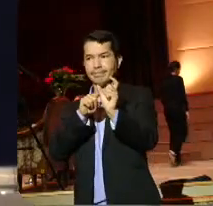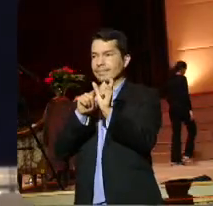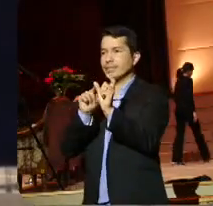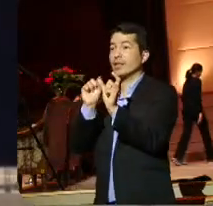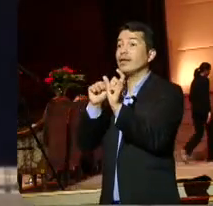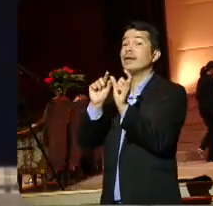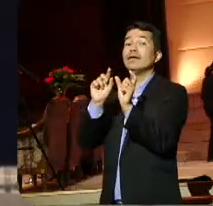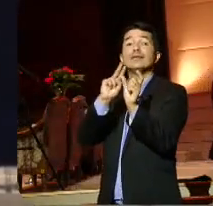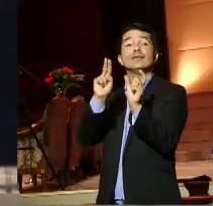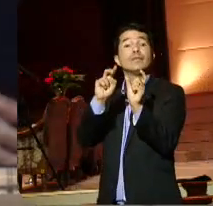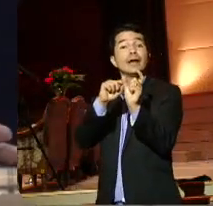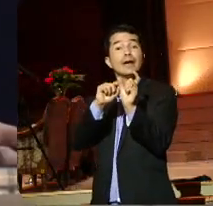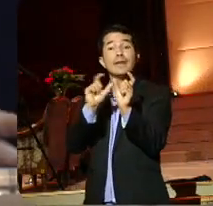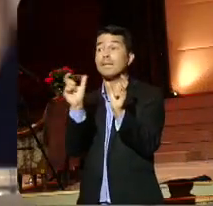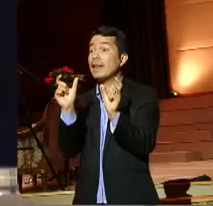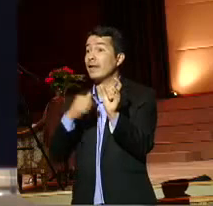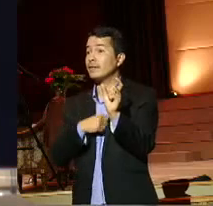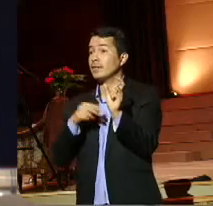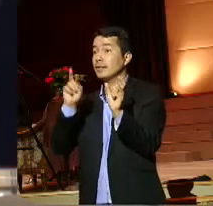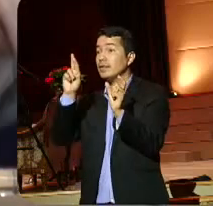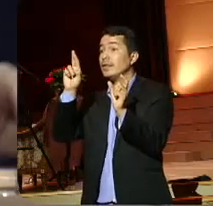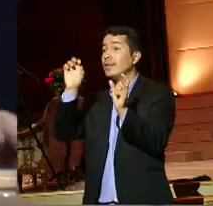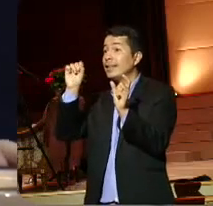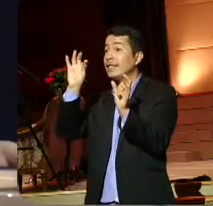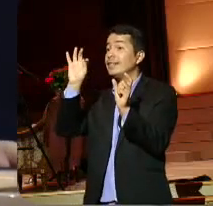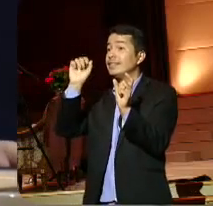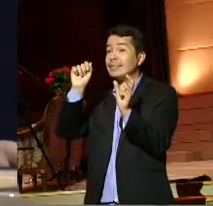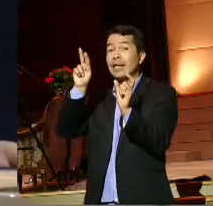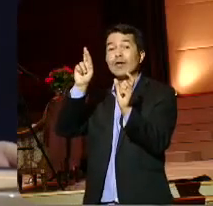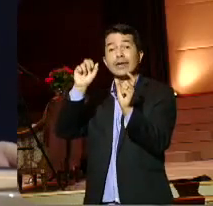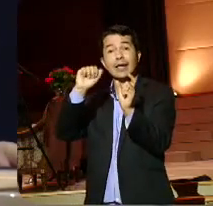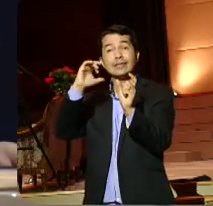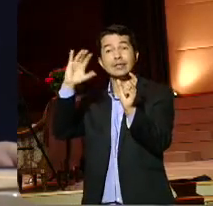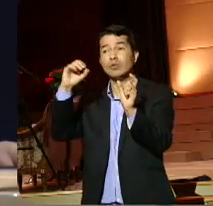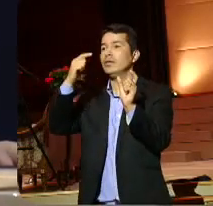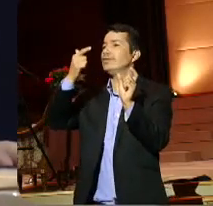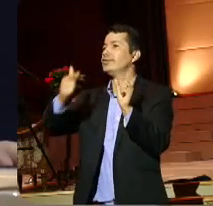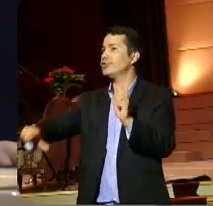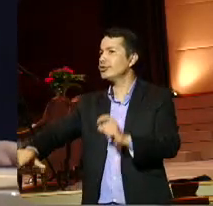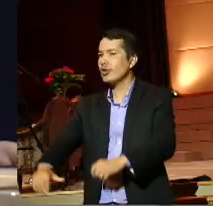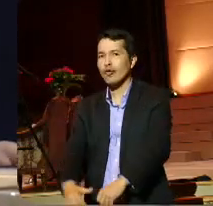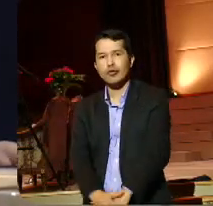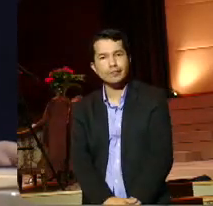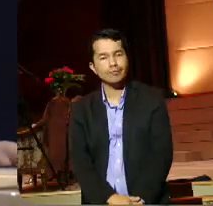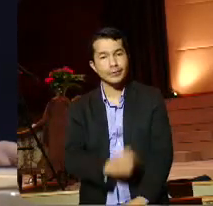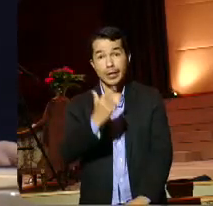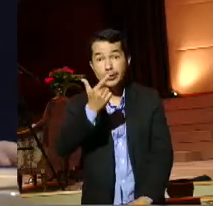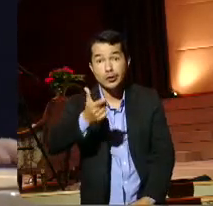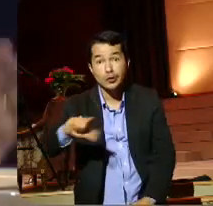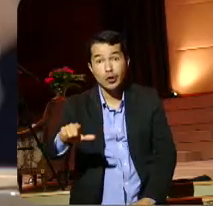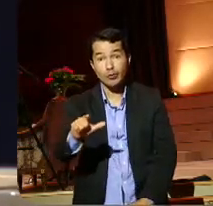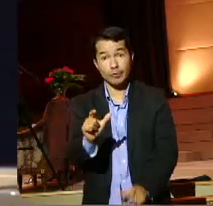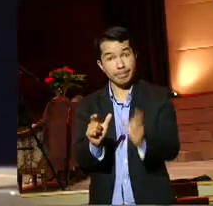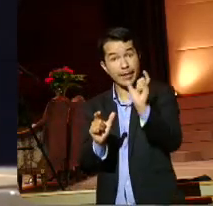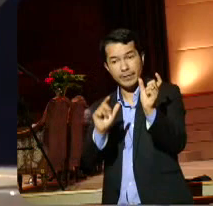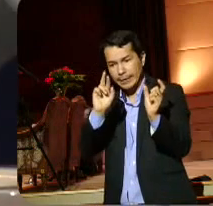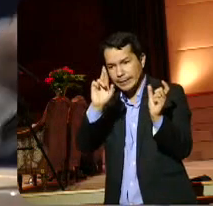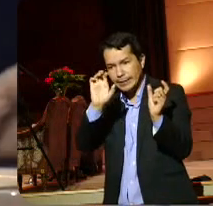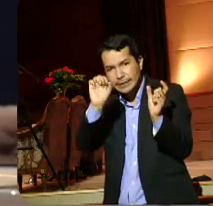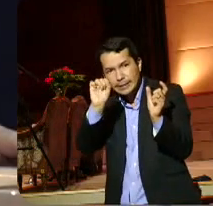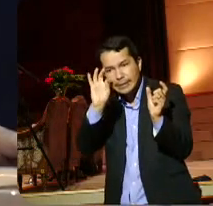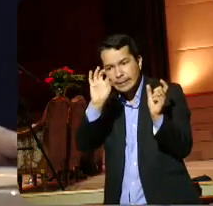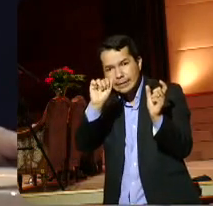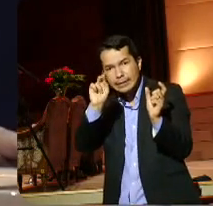lá no jardim da minha casa orando pela sua vida, e o Senhor me fez olhar para